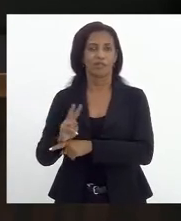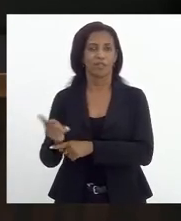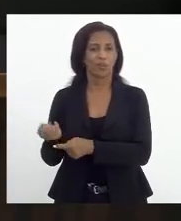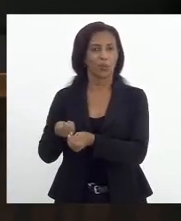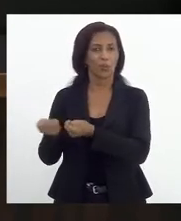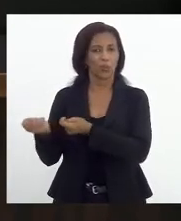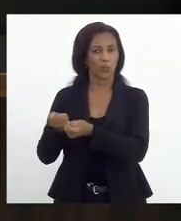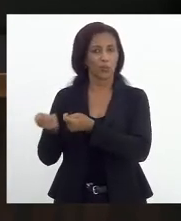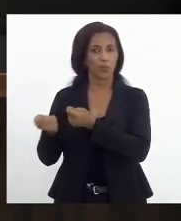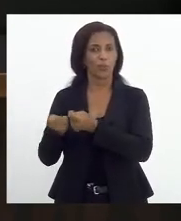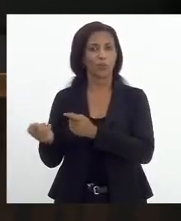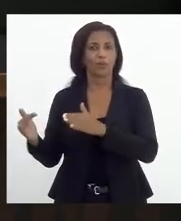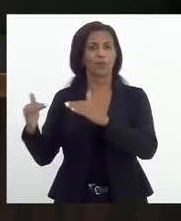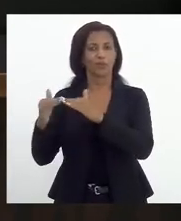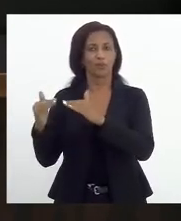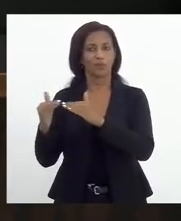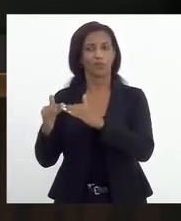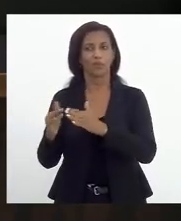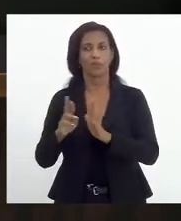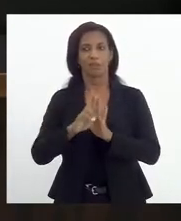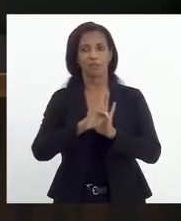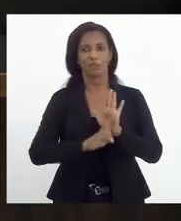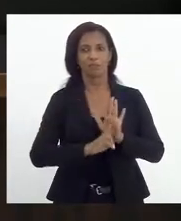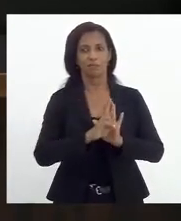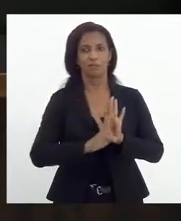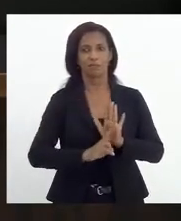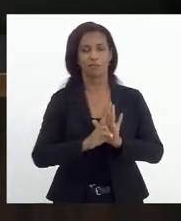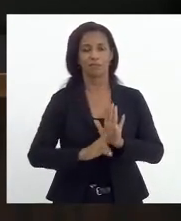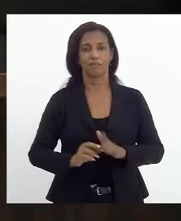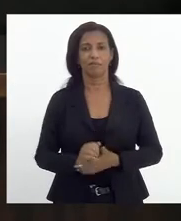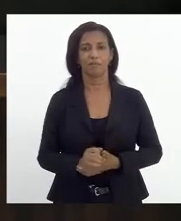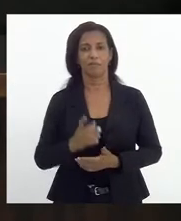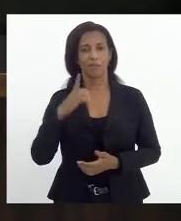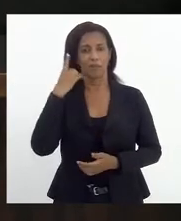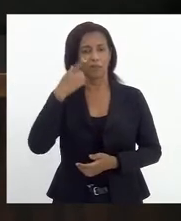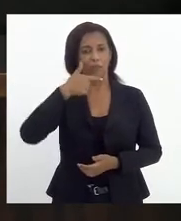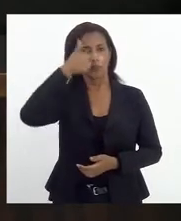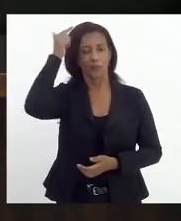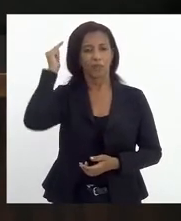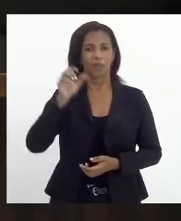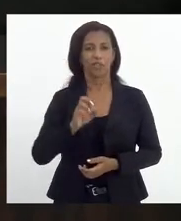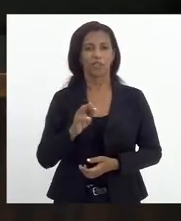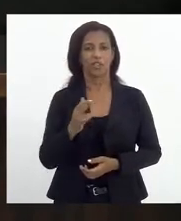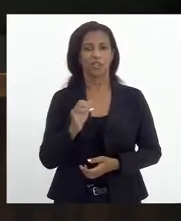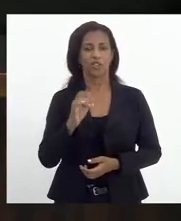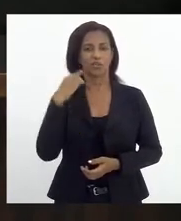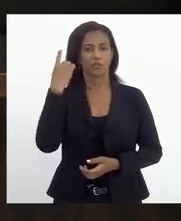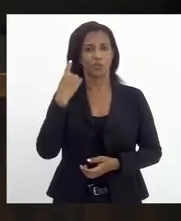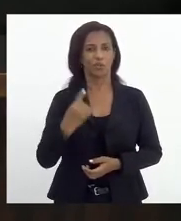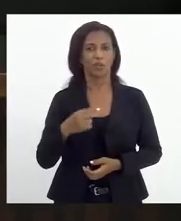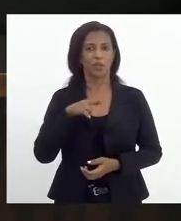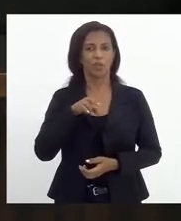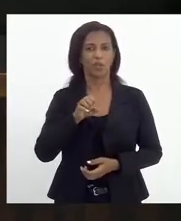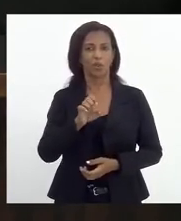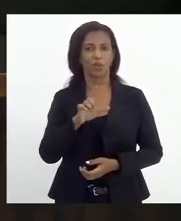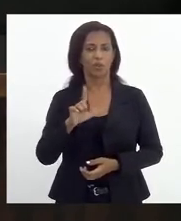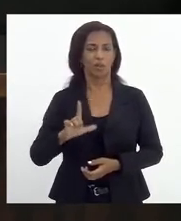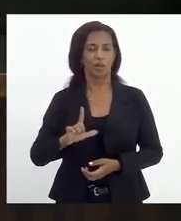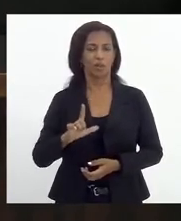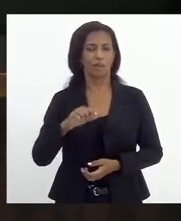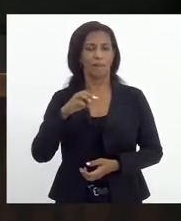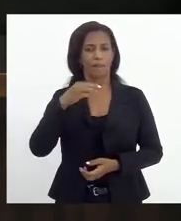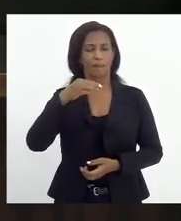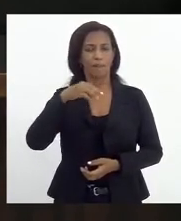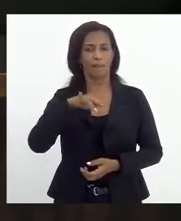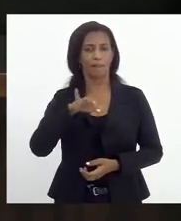Financeira e Controle, favorável. Relatores, deputado Luiz Paulo, Chico Machado, Dani Monteiro, Noel de Carvalho,